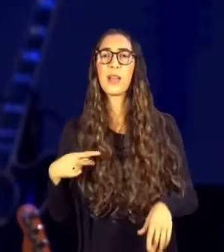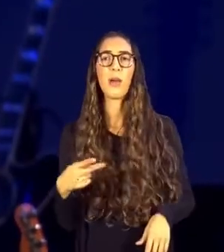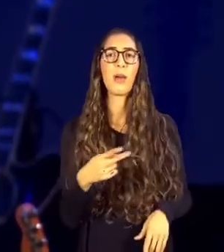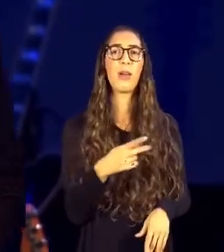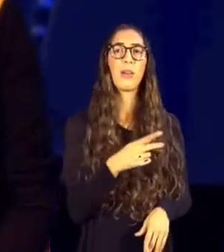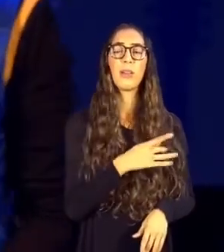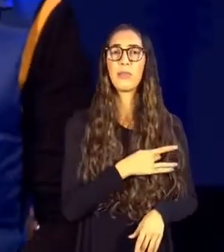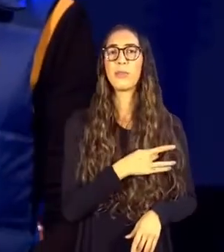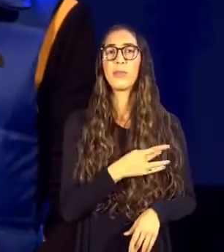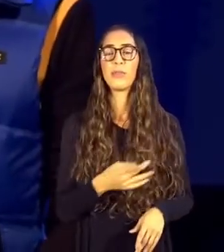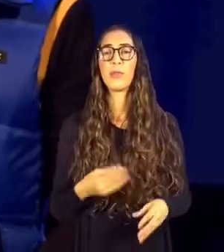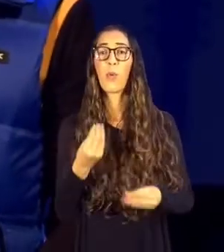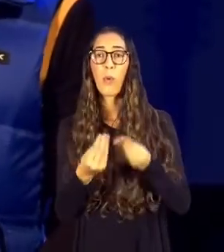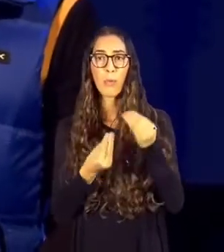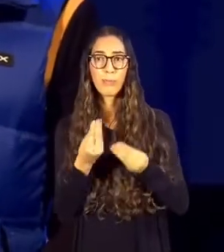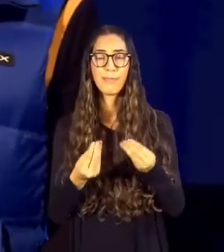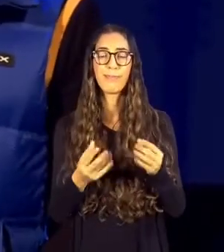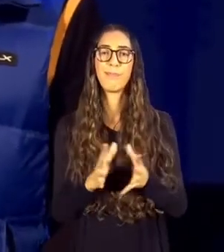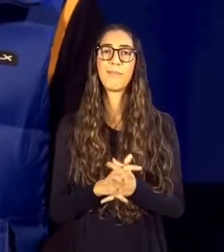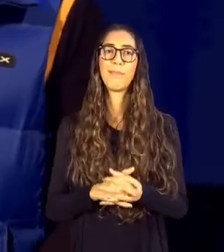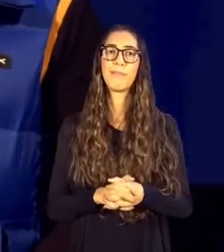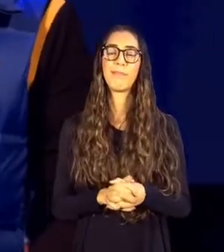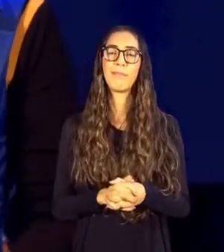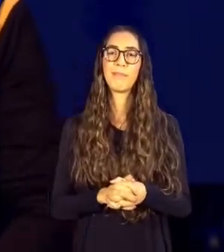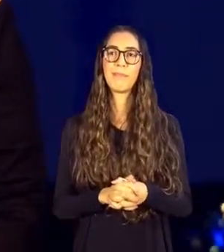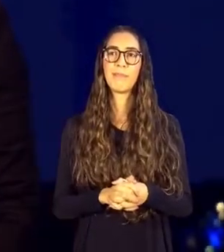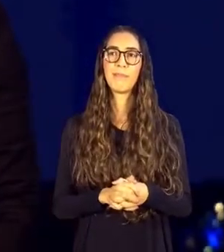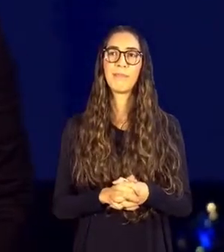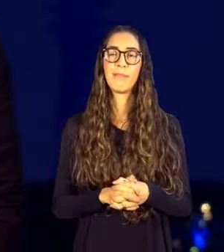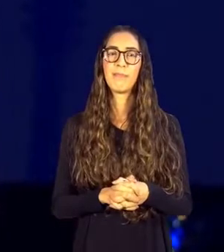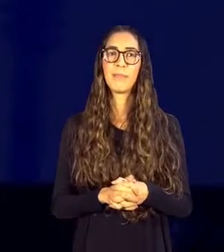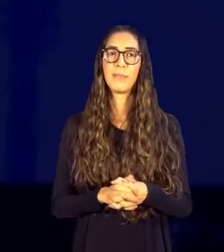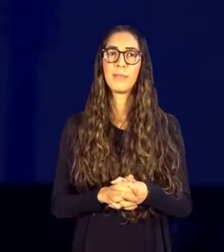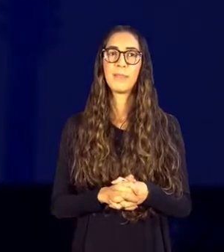Eu ouvi que, por exemplo,